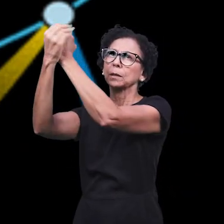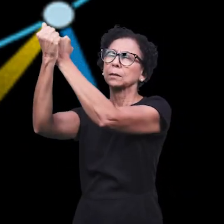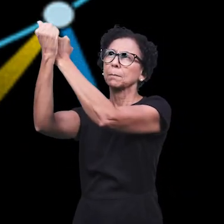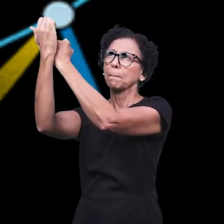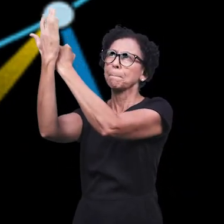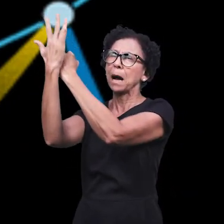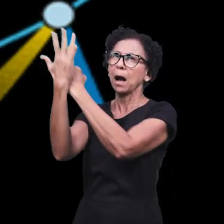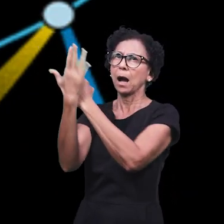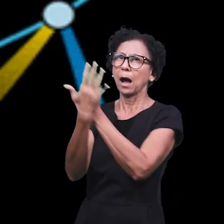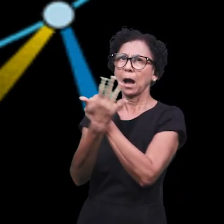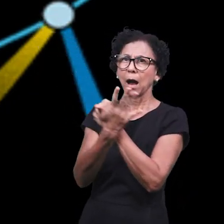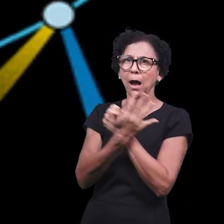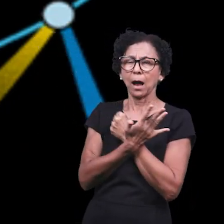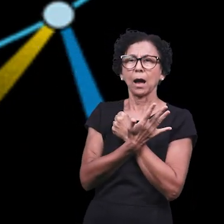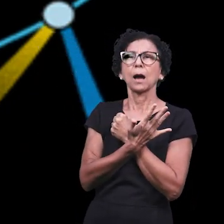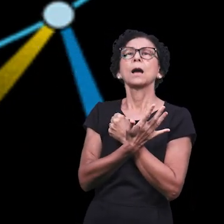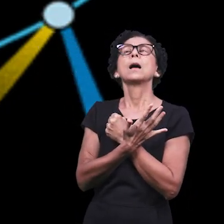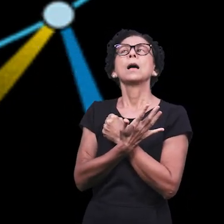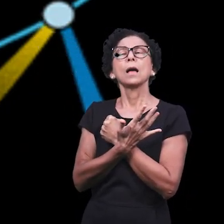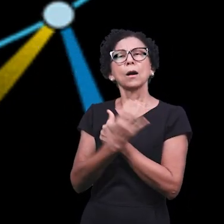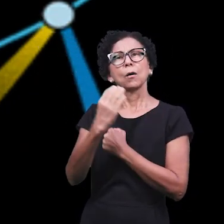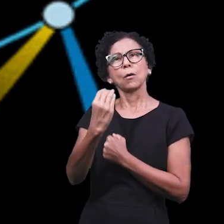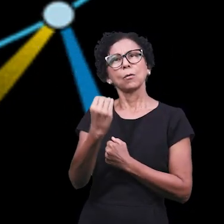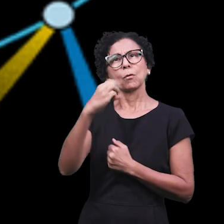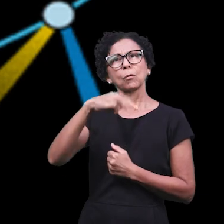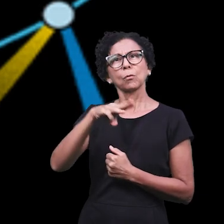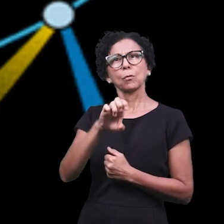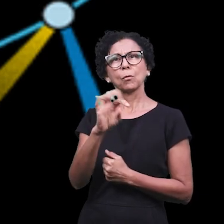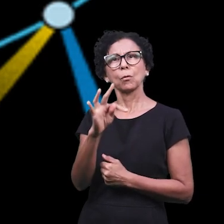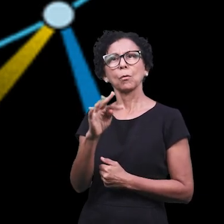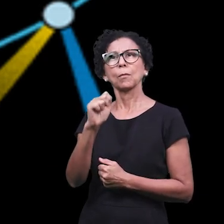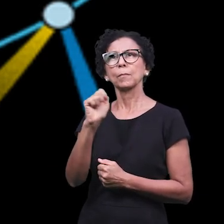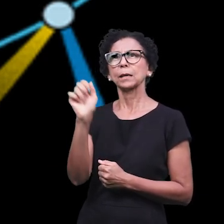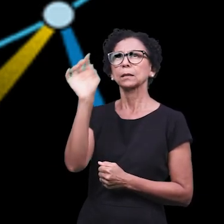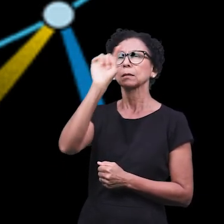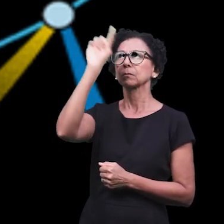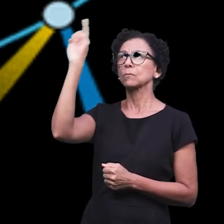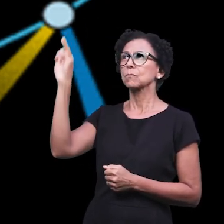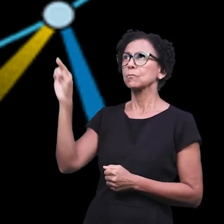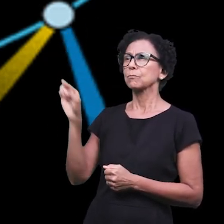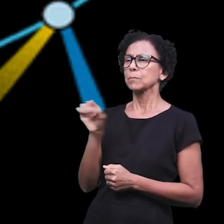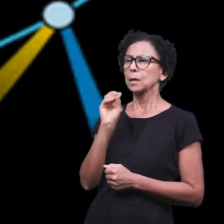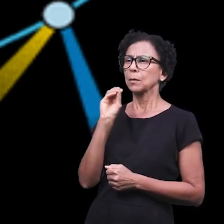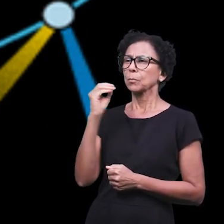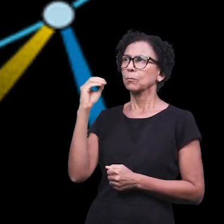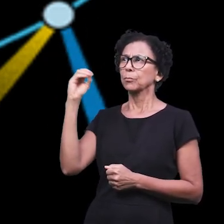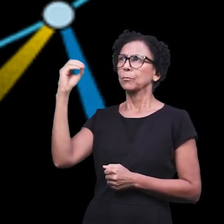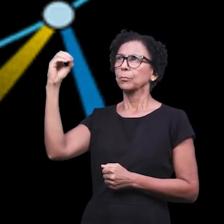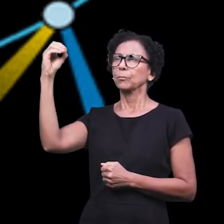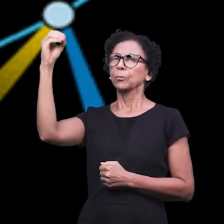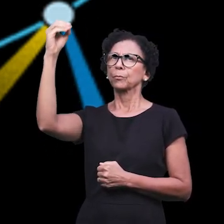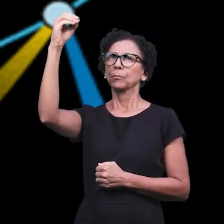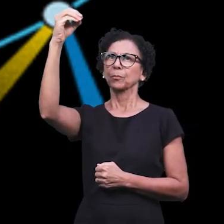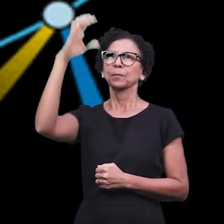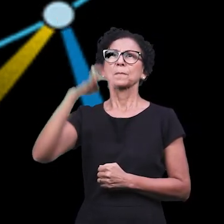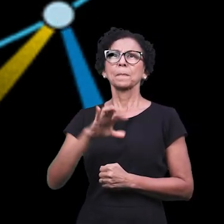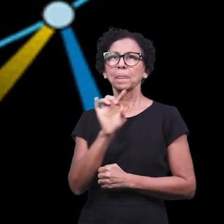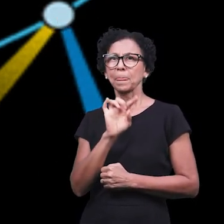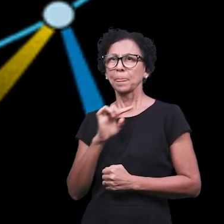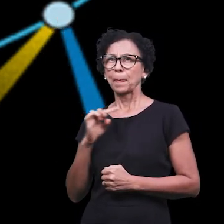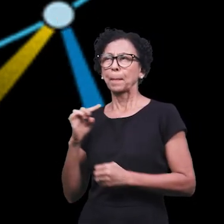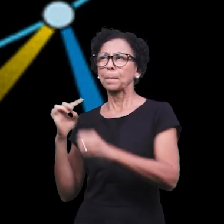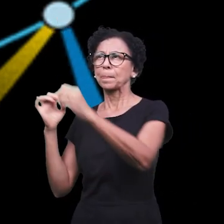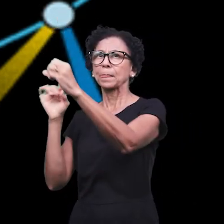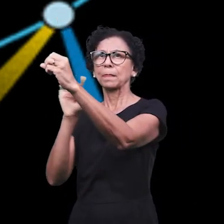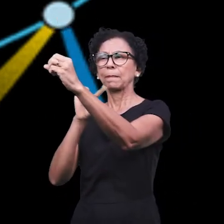Sol. Temos uma imagem, uma animação que mostra isso aí. O cometa e a sua cauda, independente da posição